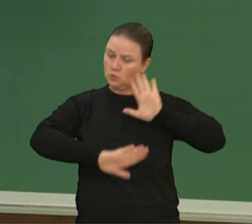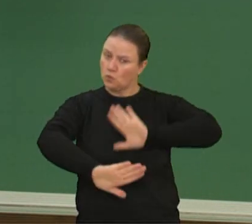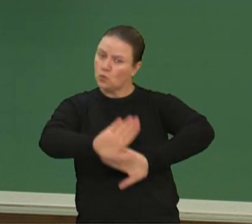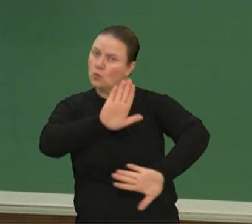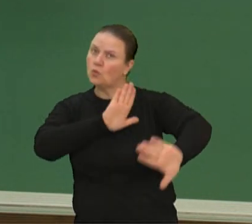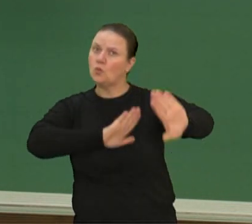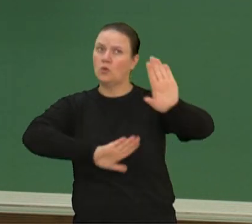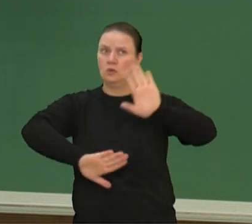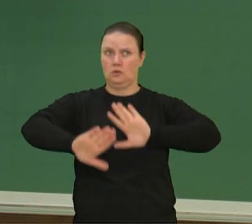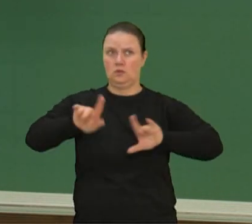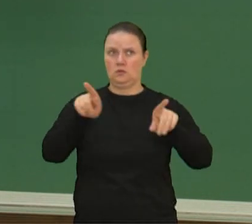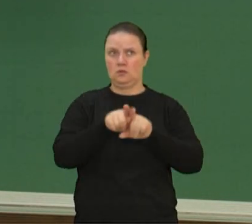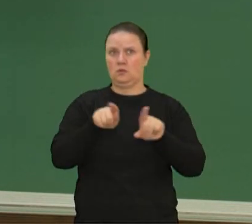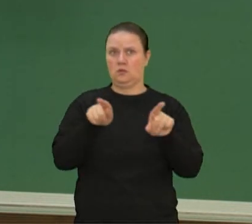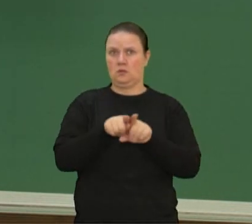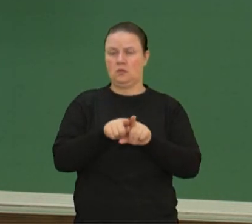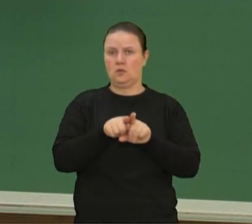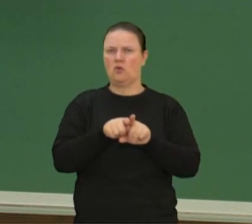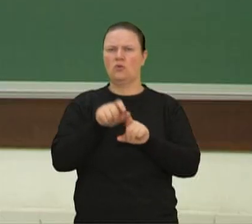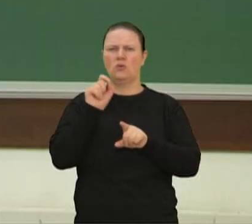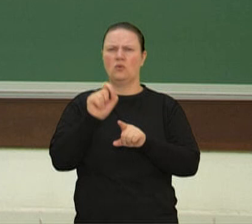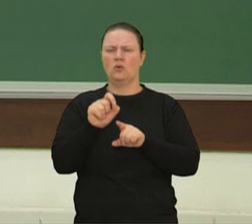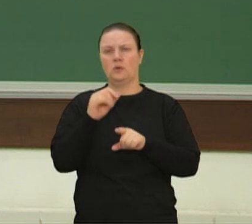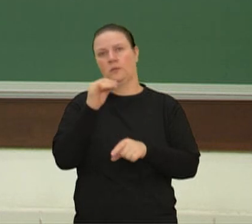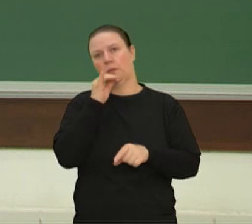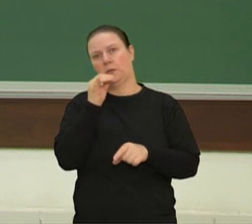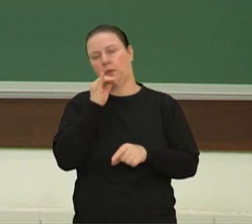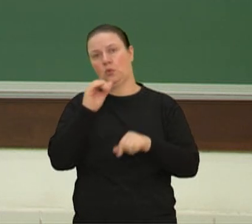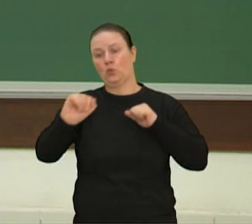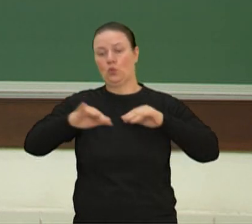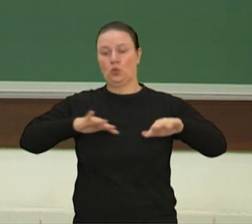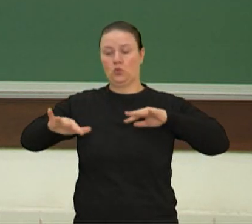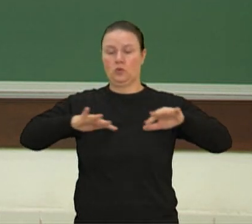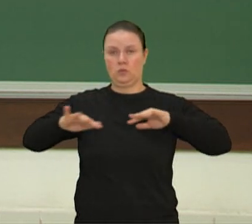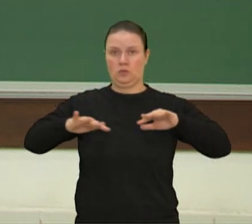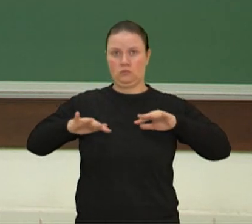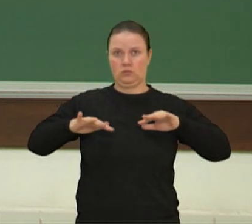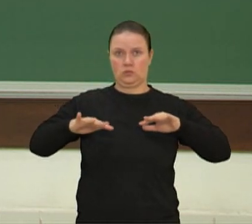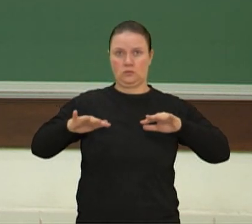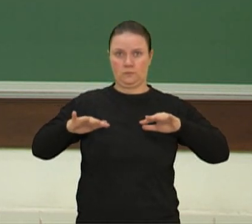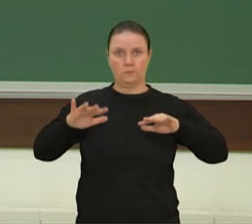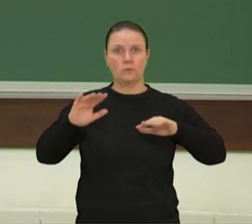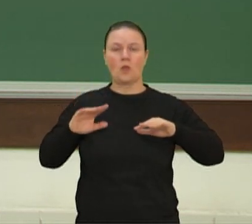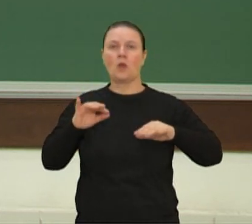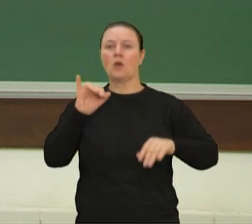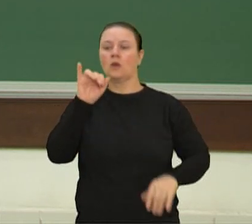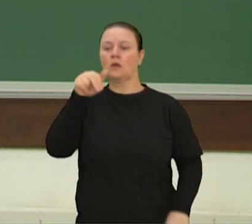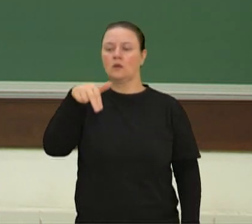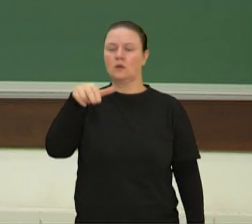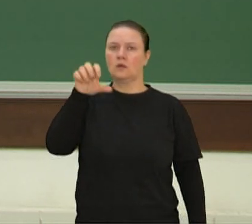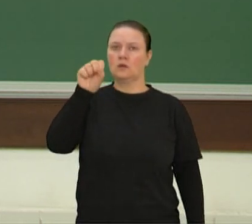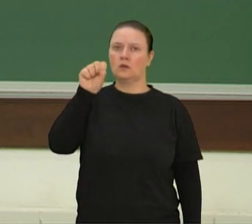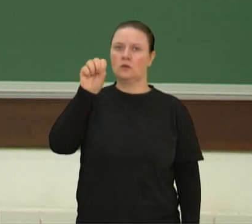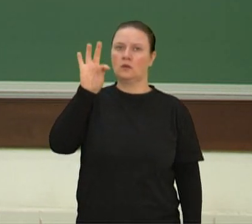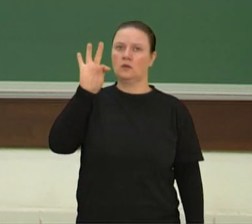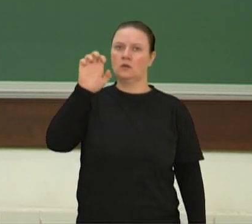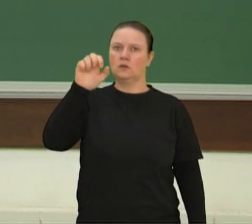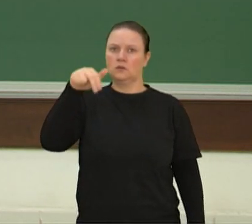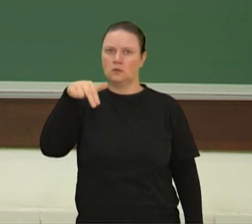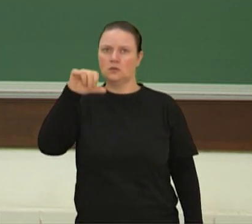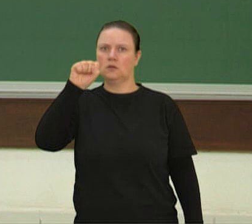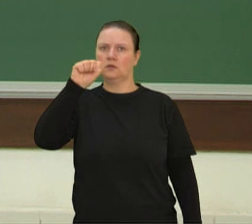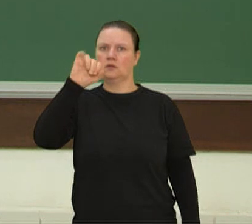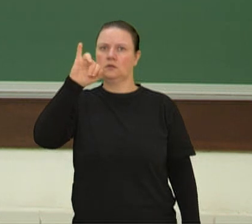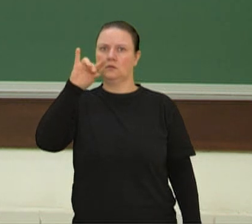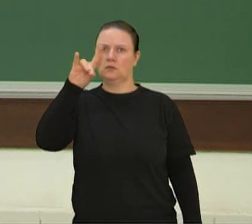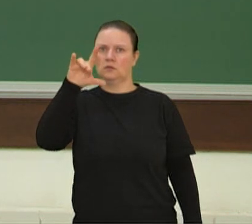Um deles é a intensidade dos movimentos. Então, estamos falando aí no decorrer das aulas que a intensidade de um exercício físico ela pode variar